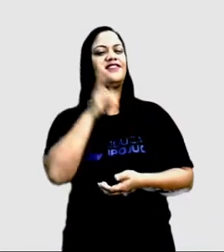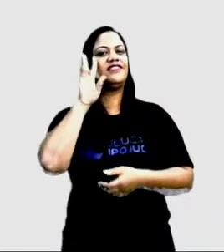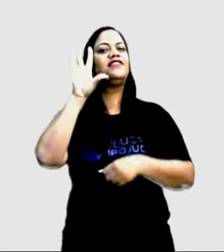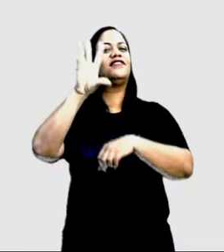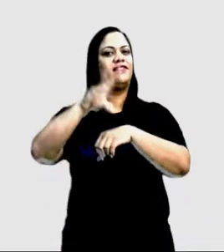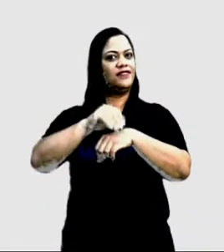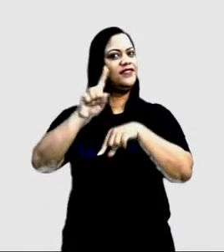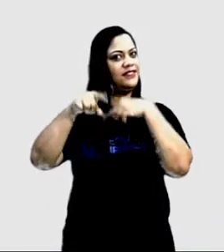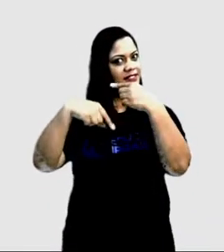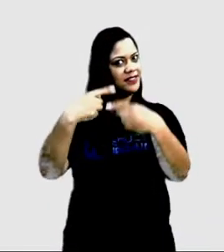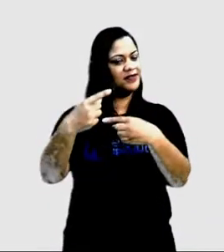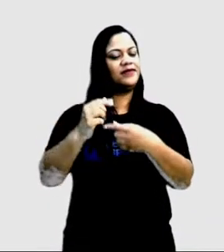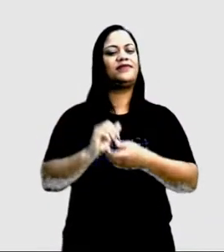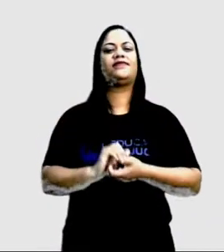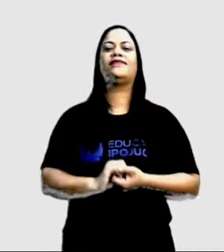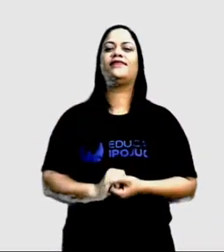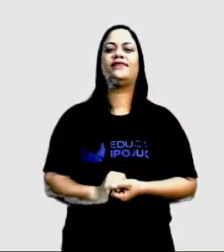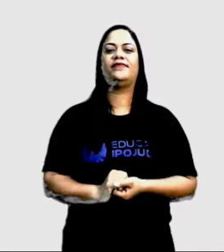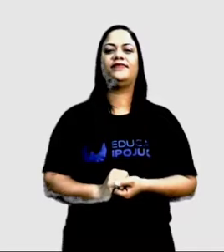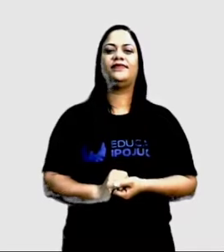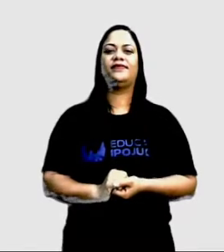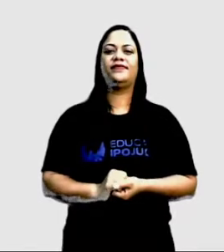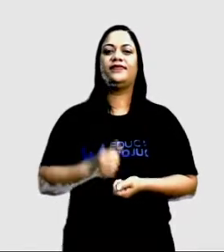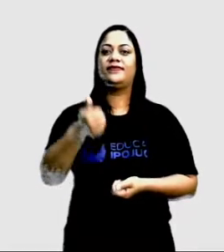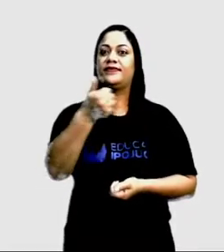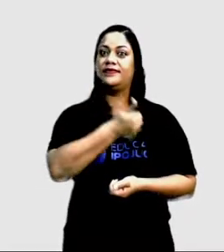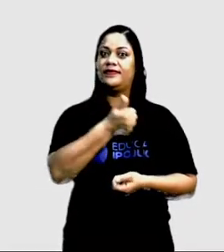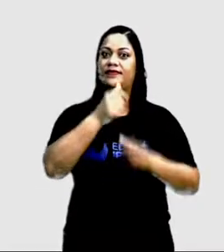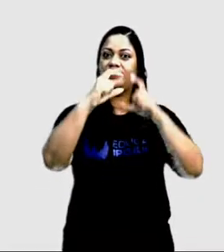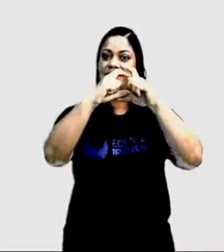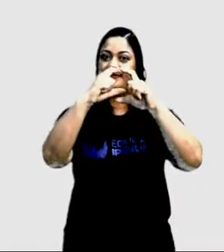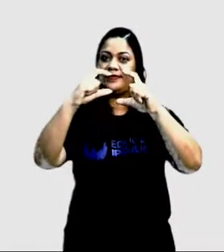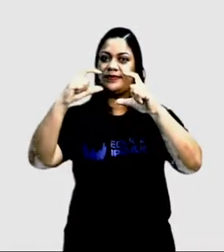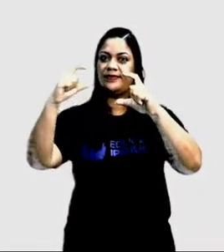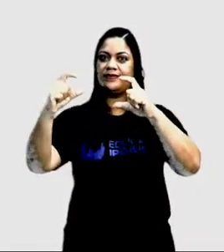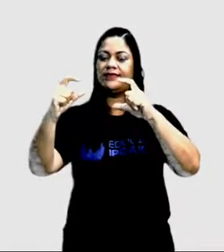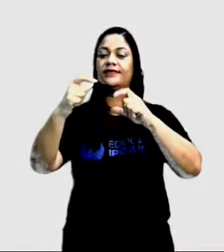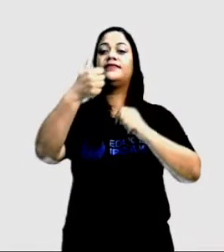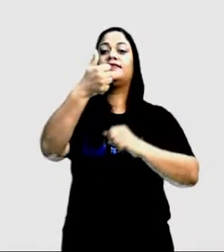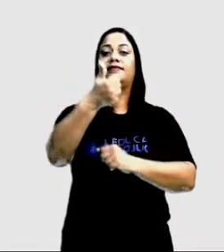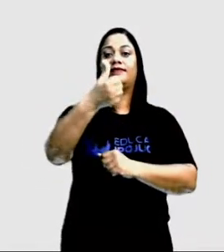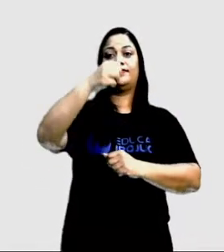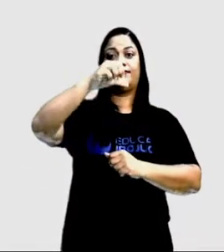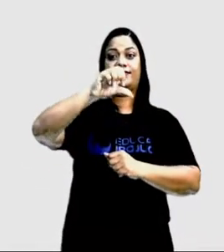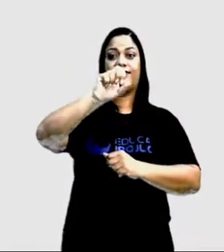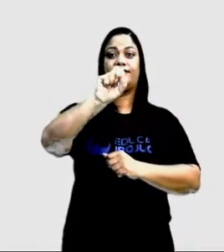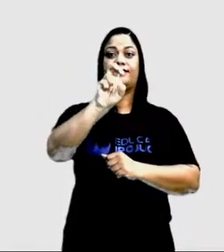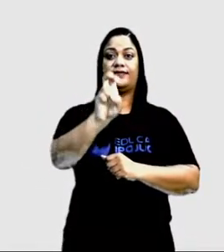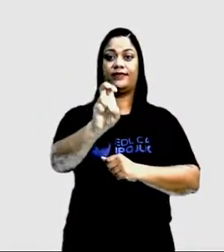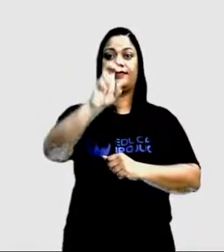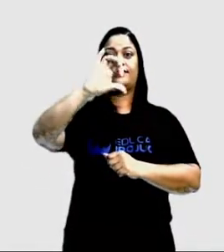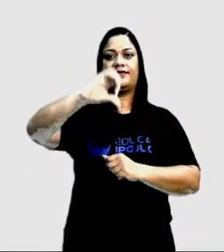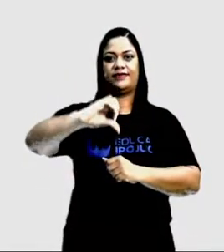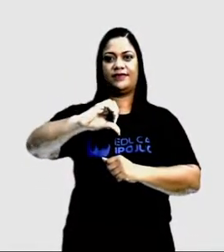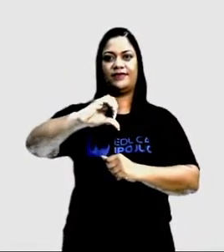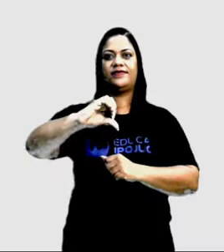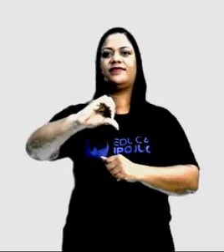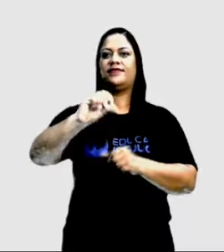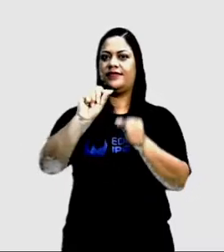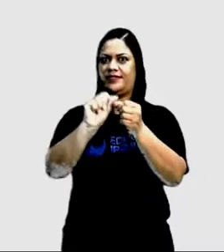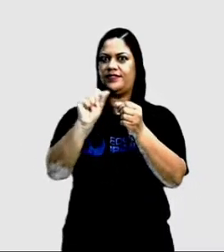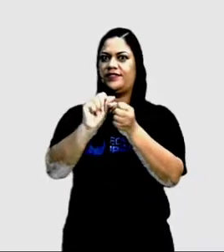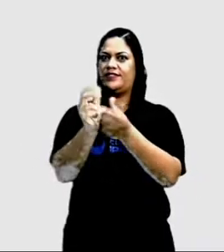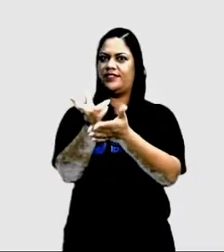dele daqui a pouco. Primeira tira de Maurício de Souza no ano de 1959. A primeira tira que